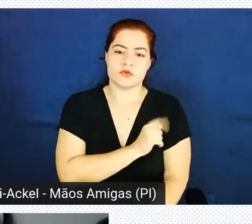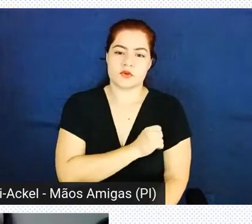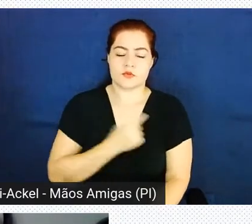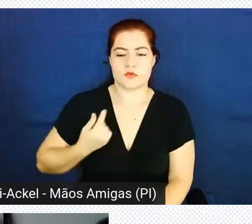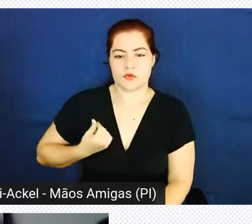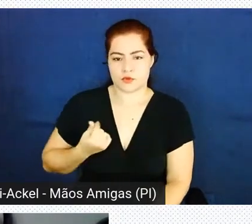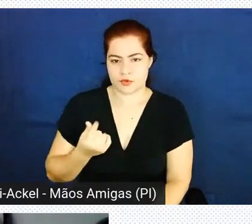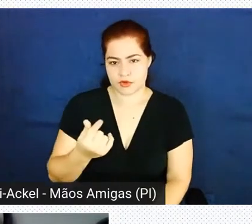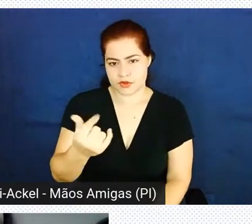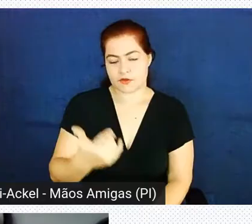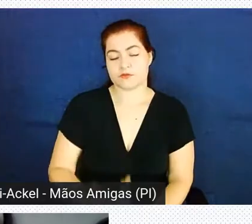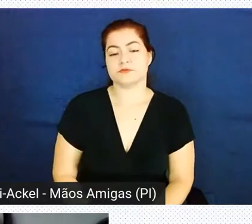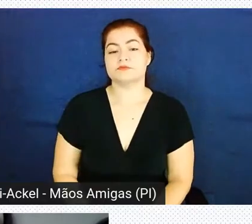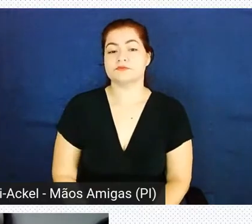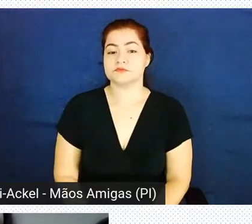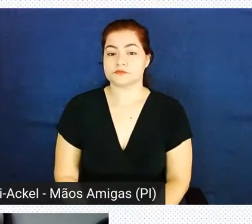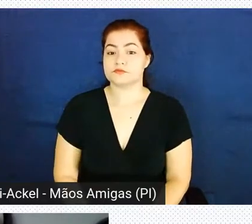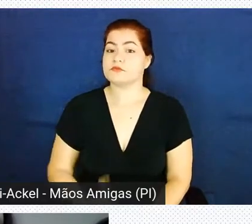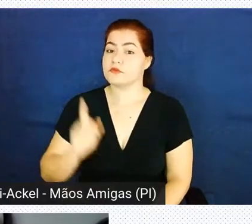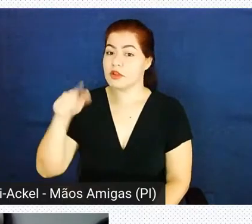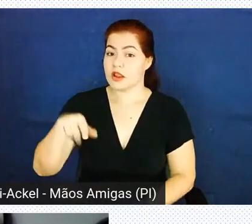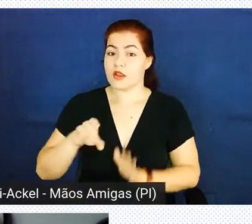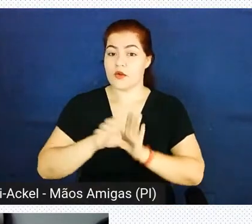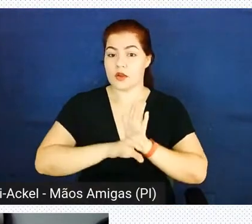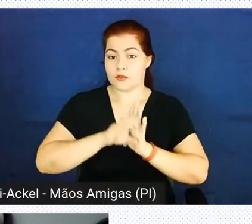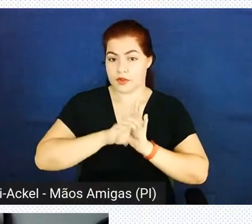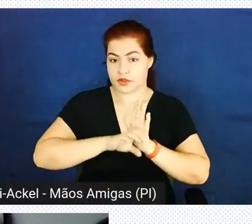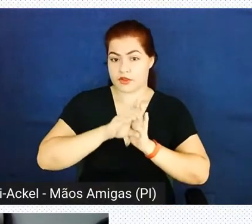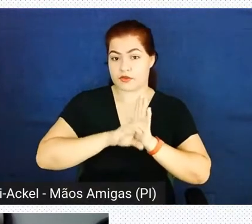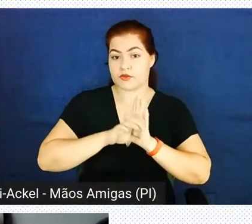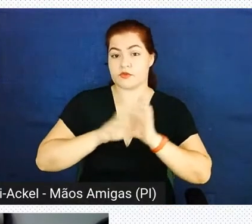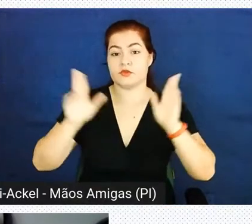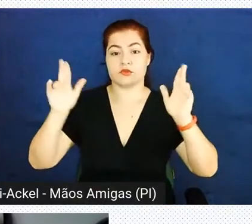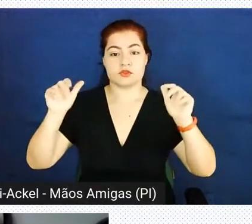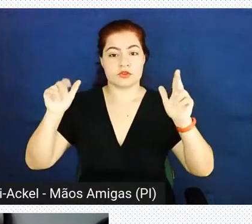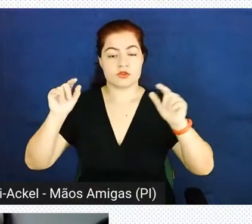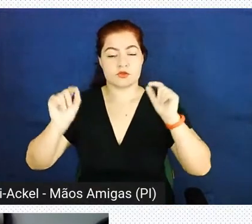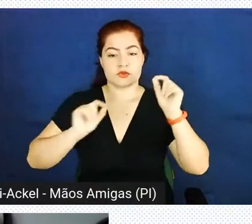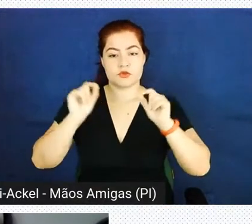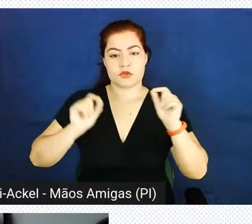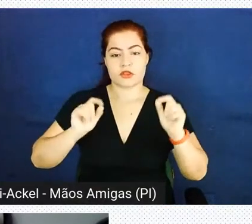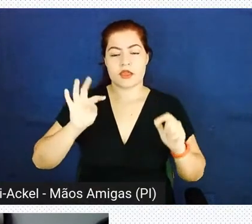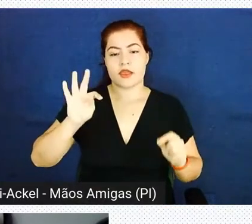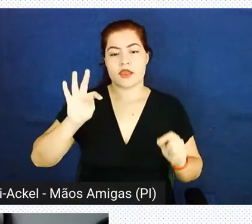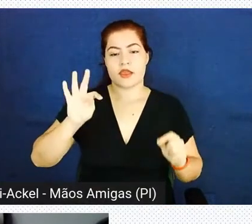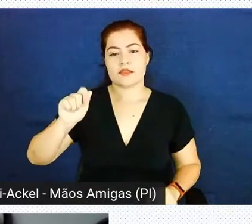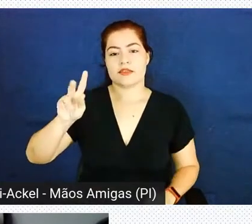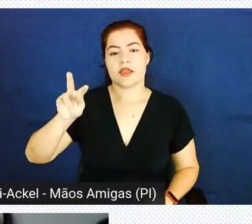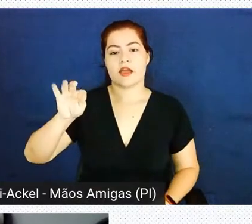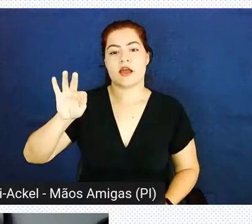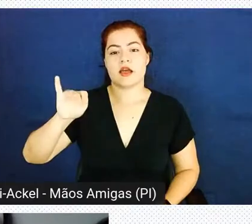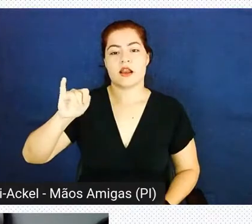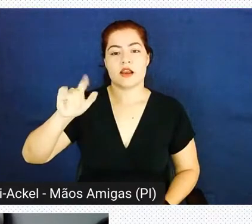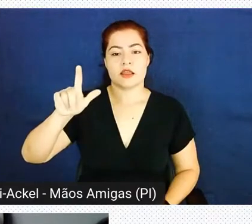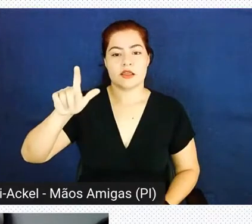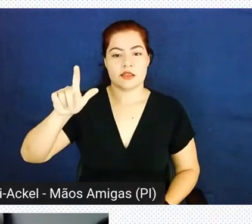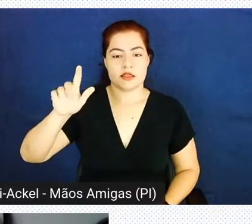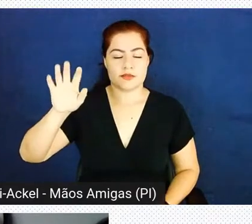Imortal. Esse capítulo tem por título Talita.